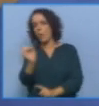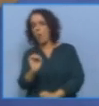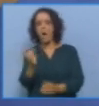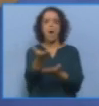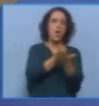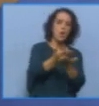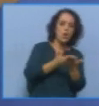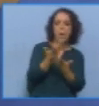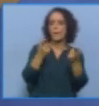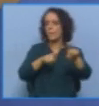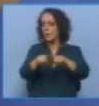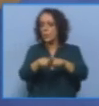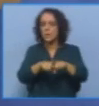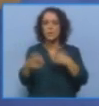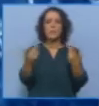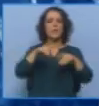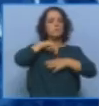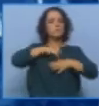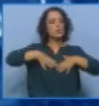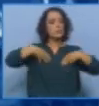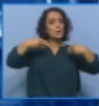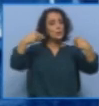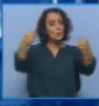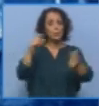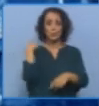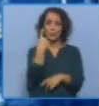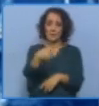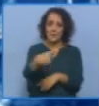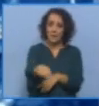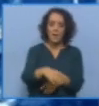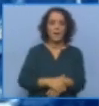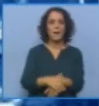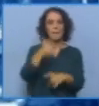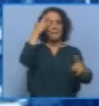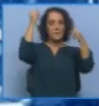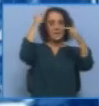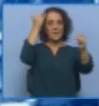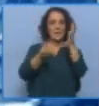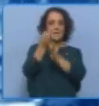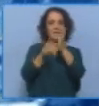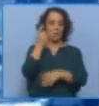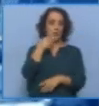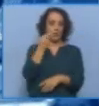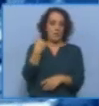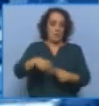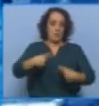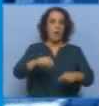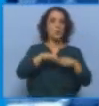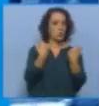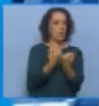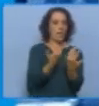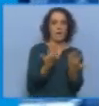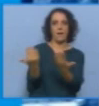económico, desde o espaço político, desde a espiritualidade que todos temos, desde a criatividade que os jovens têm e que a sociedade